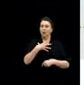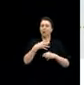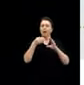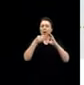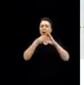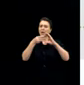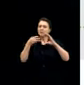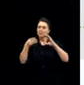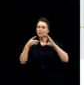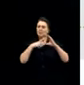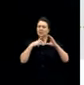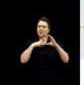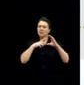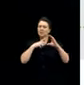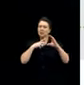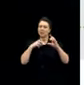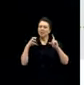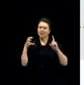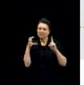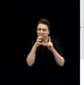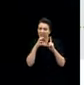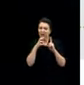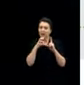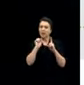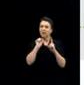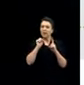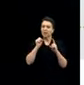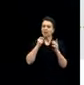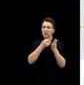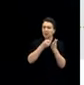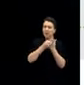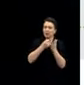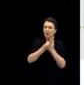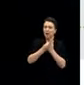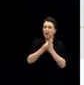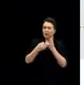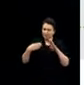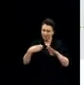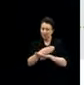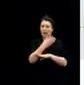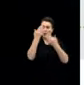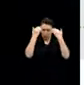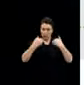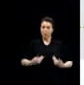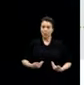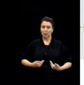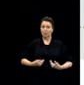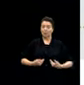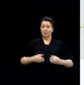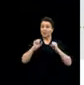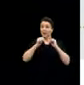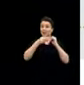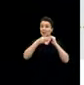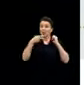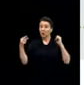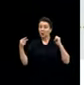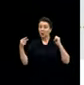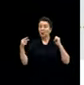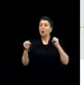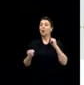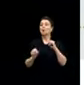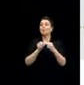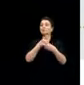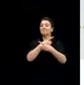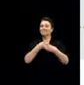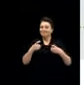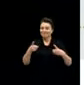defesa, eles vão atacar os invasores, certo? Os antígenos. Beleza, certinho, normal. Quando a